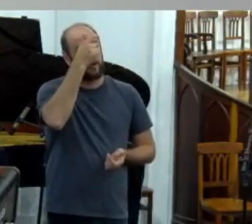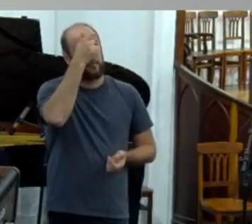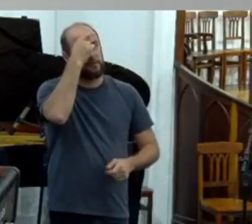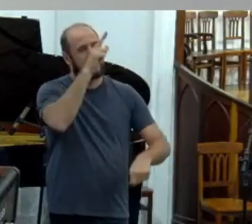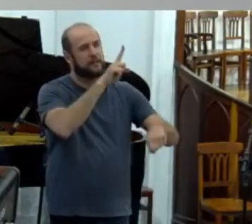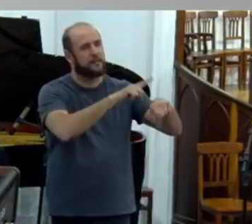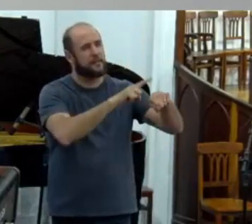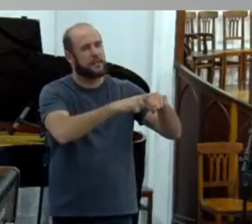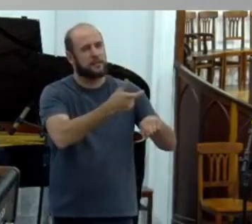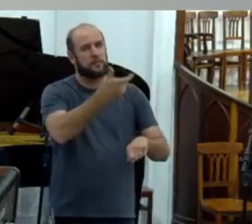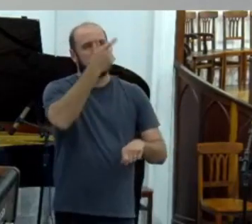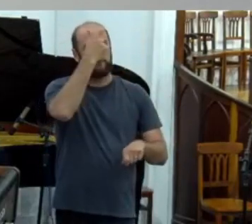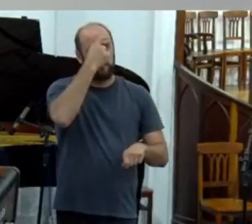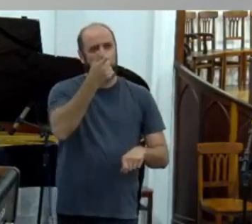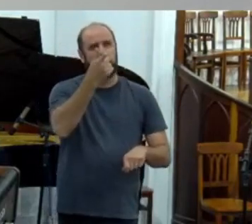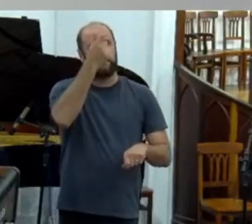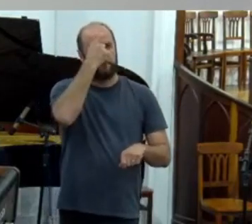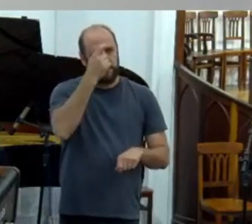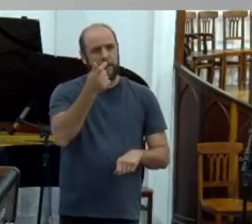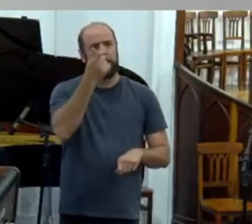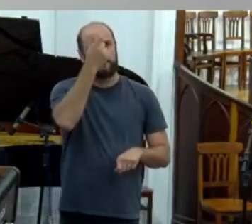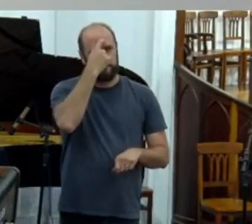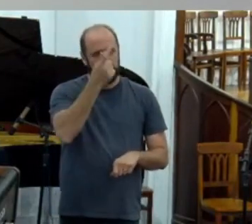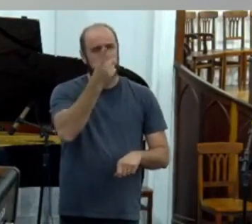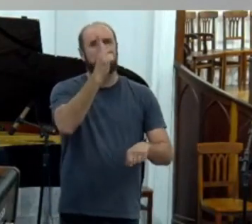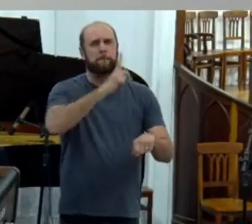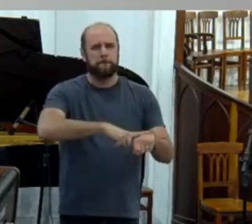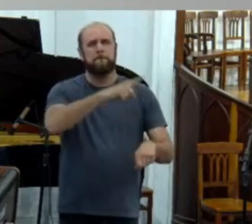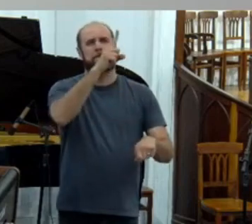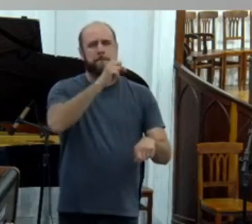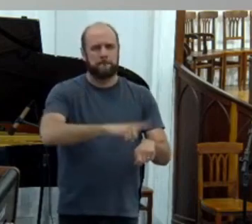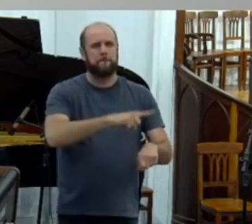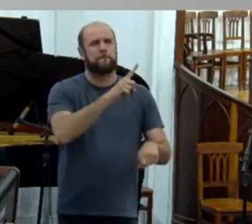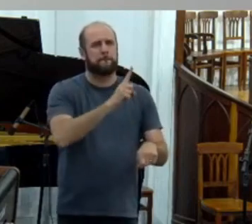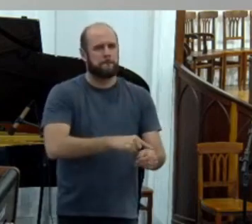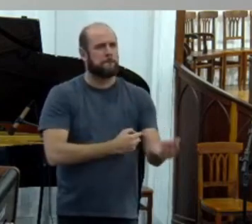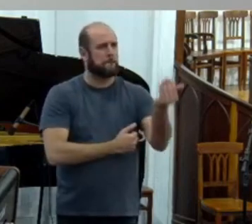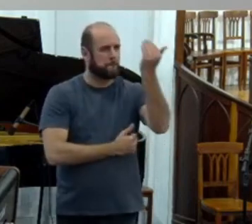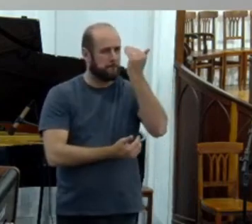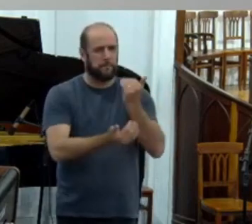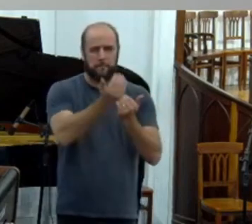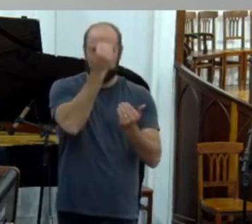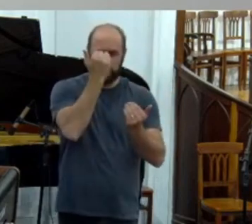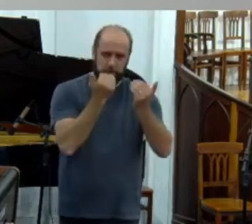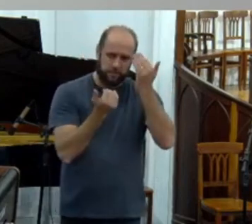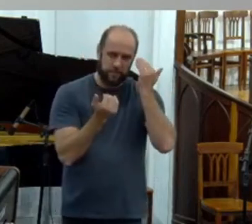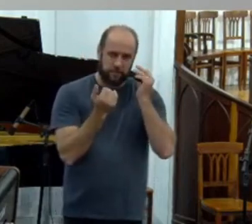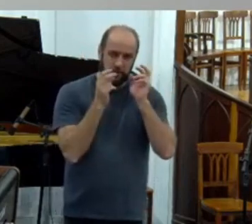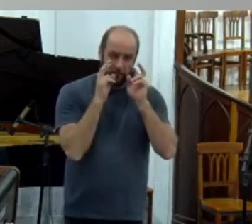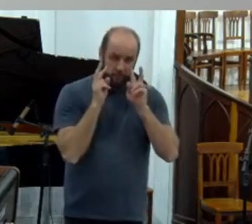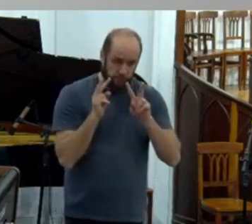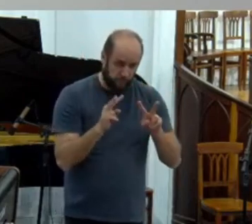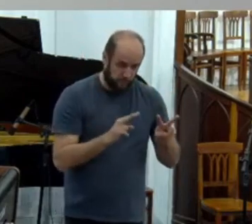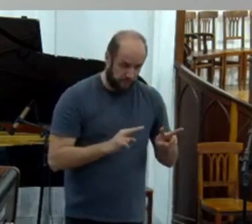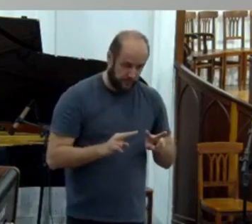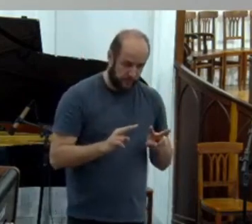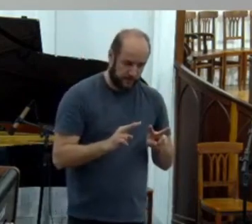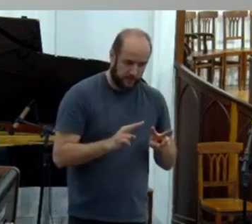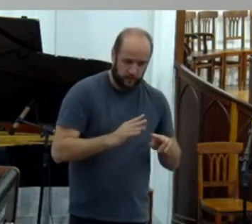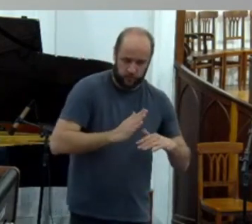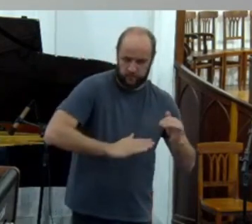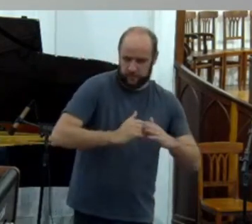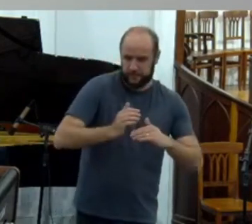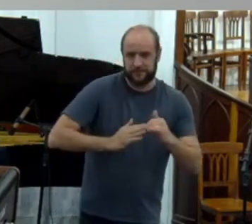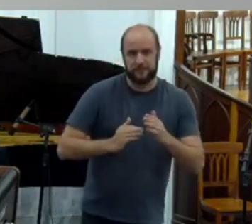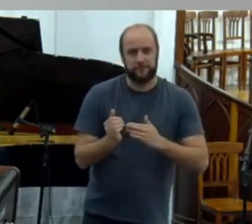Tempo, tempo, tempo. E a gente olha para as nossas ações e elas não controlam o tempo.